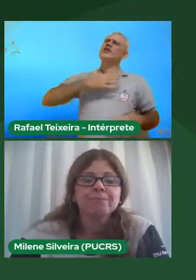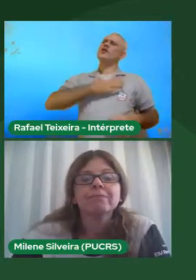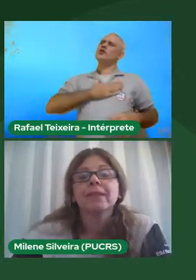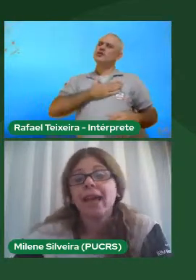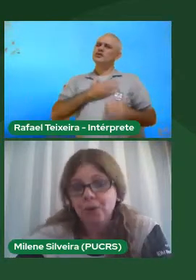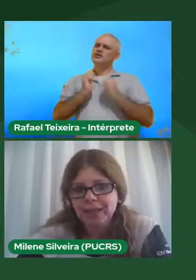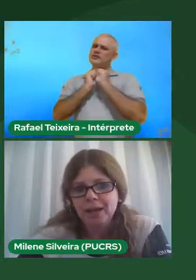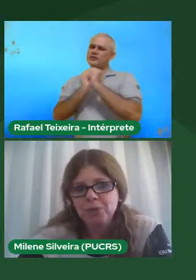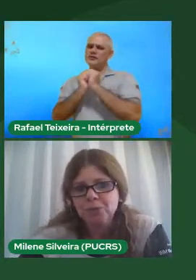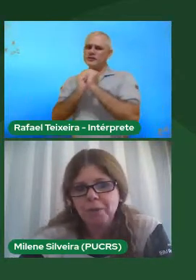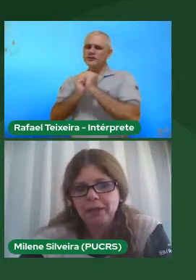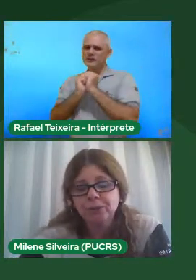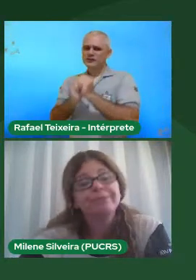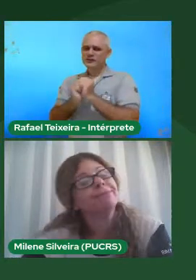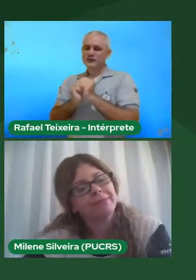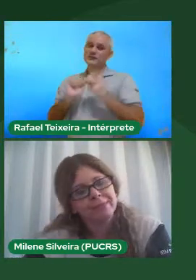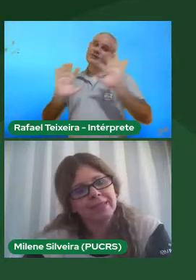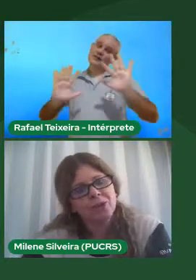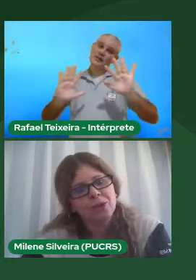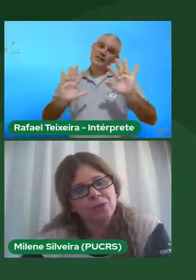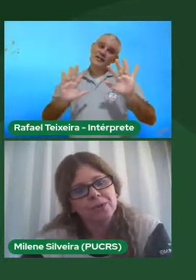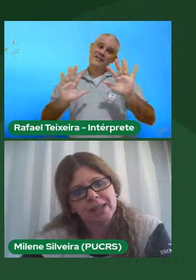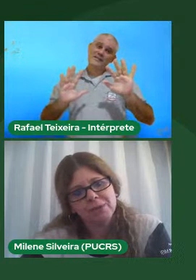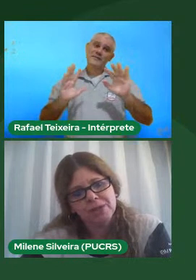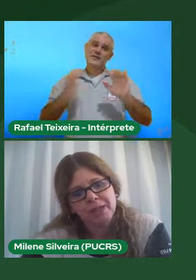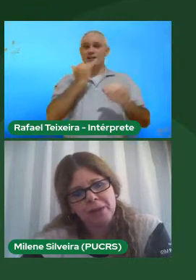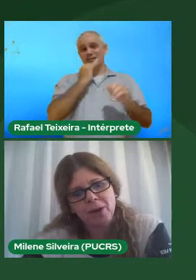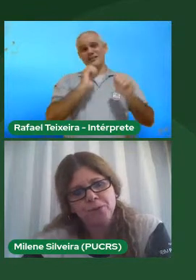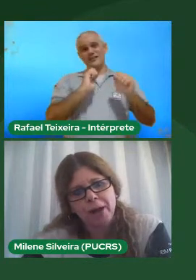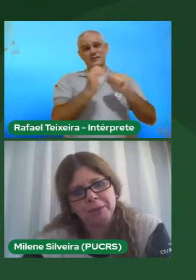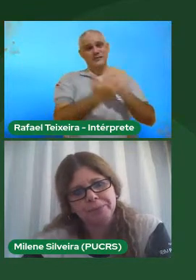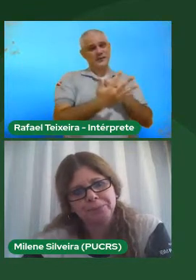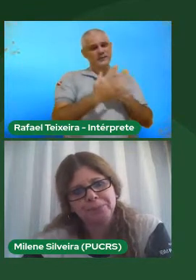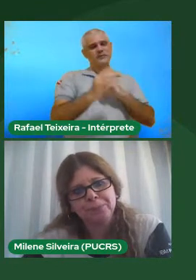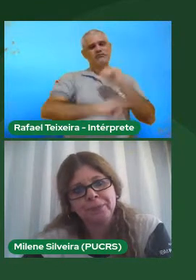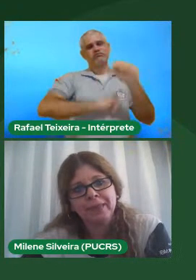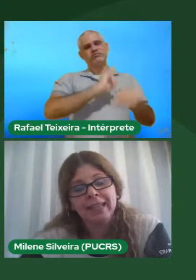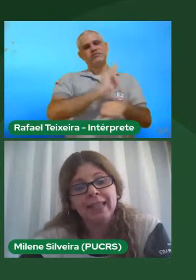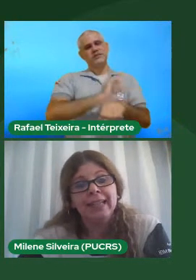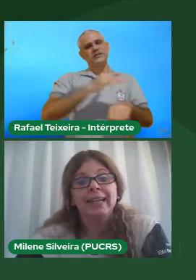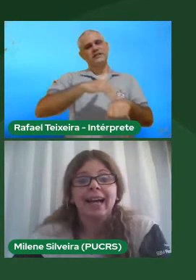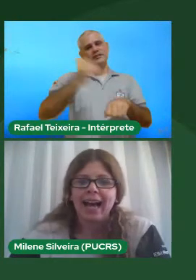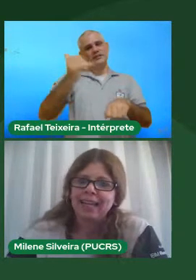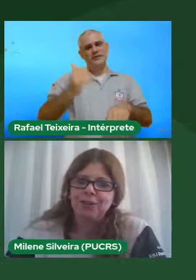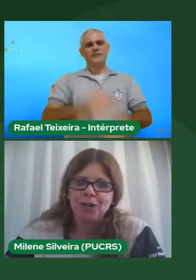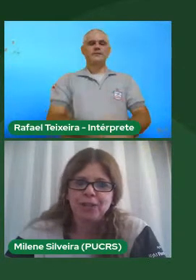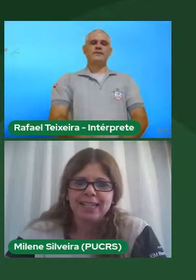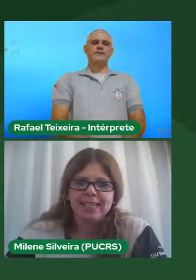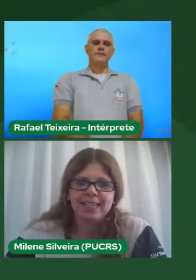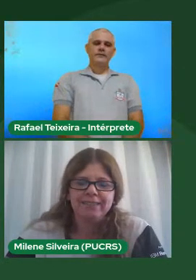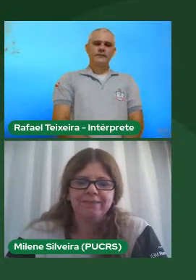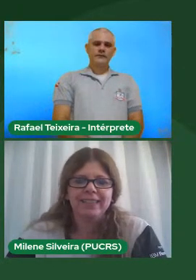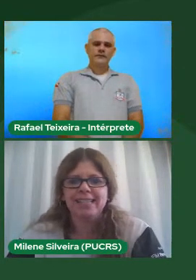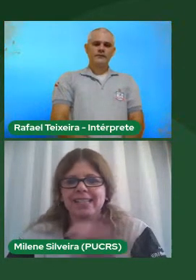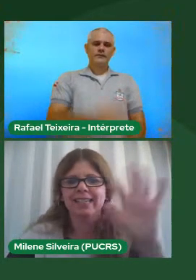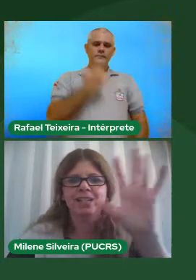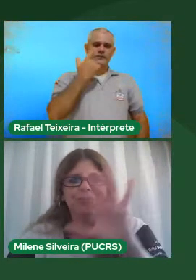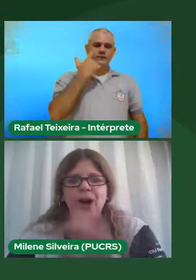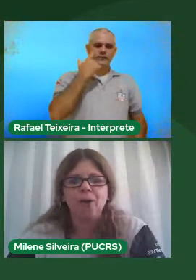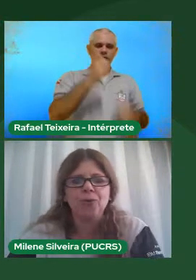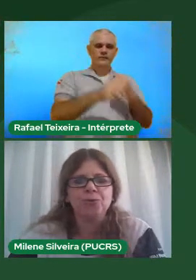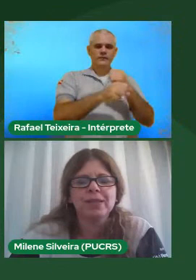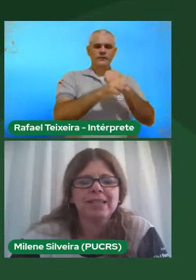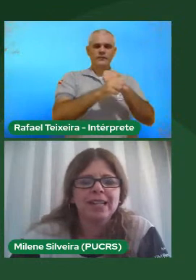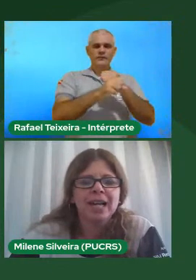mas é o que temos no momento. Usemos isso da melhor forma. Aqui o nosso IHC desse